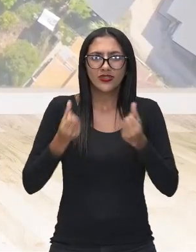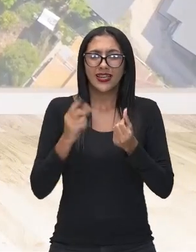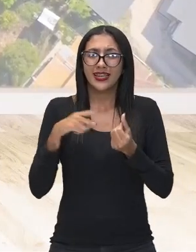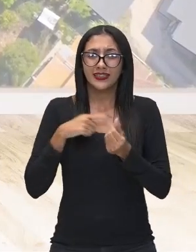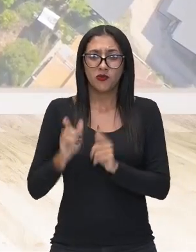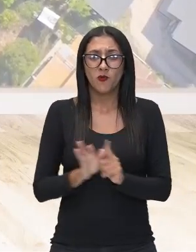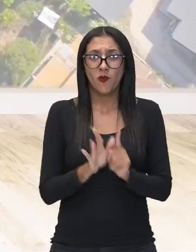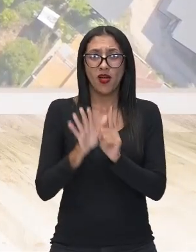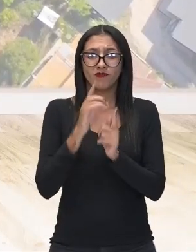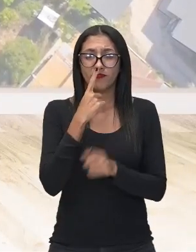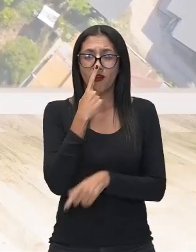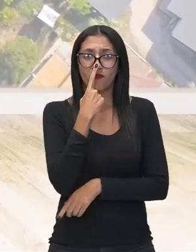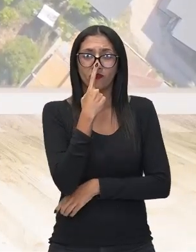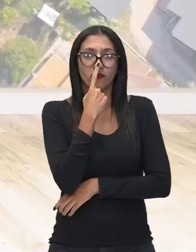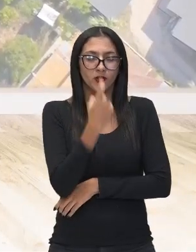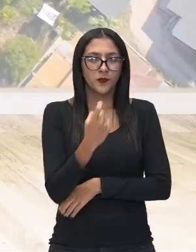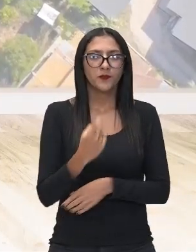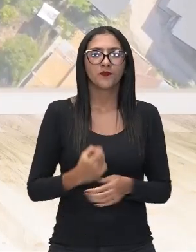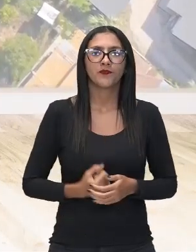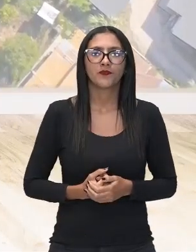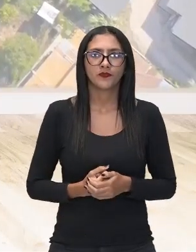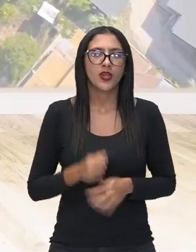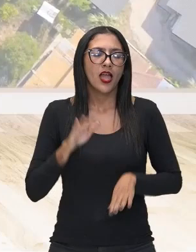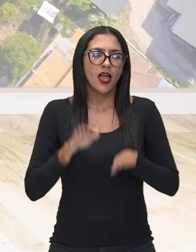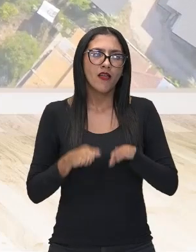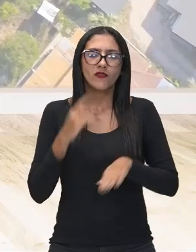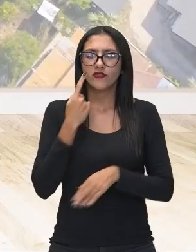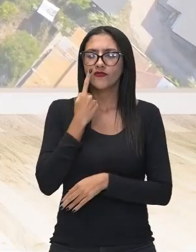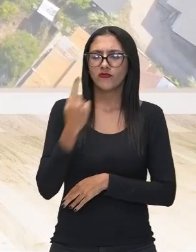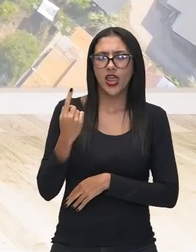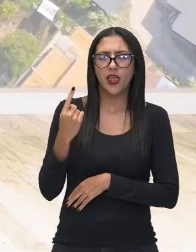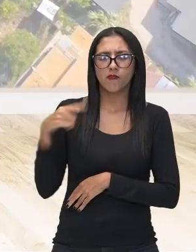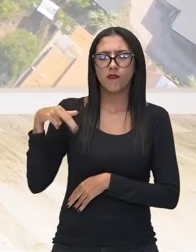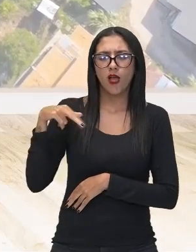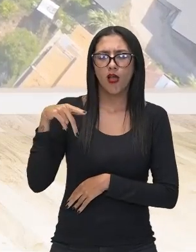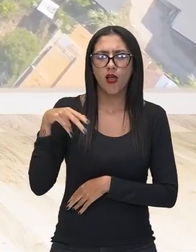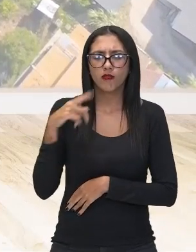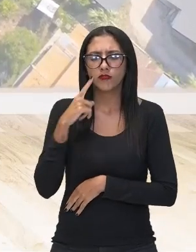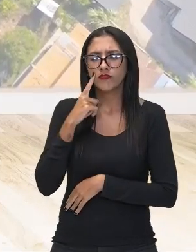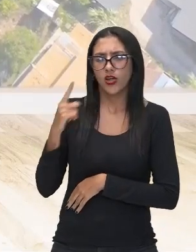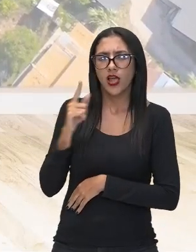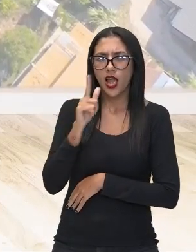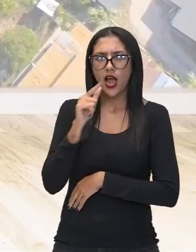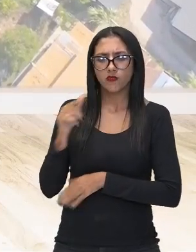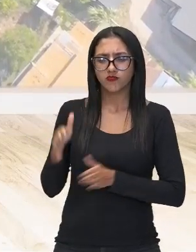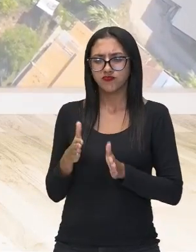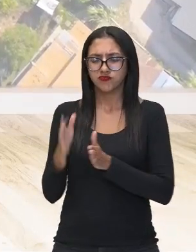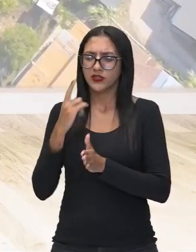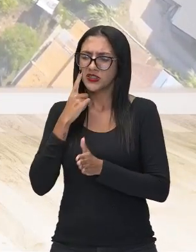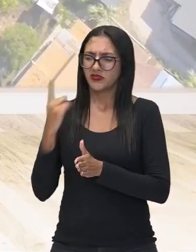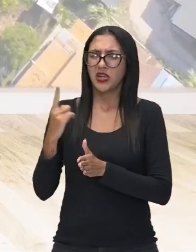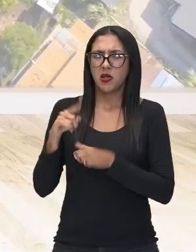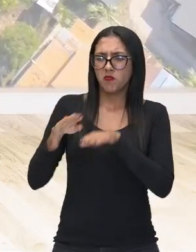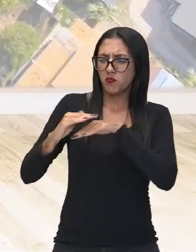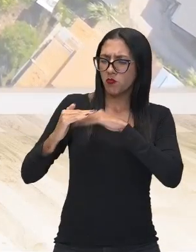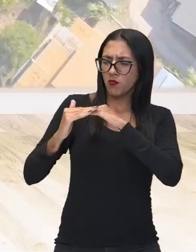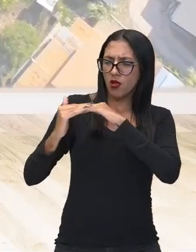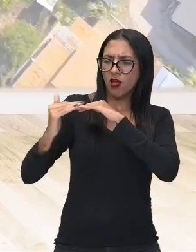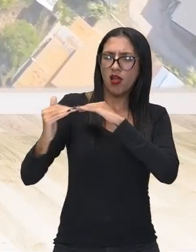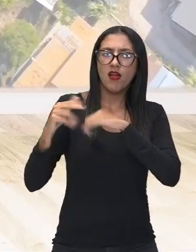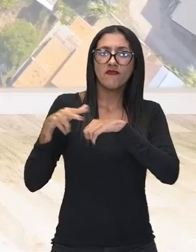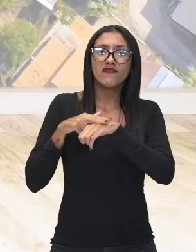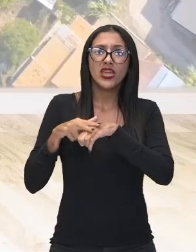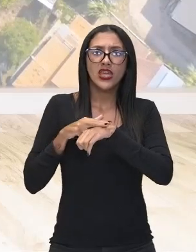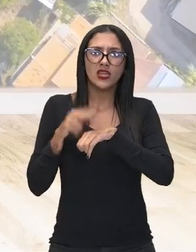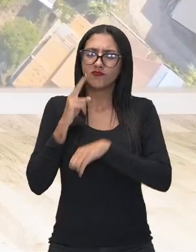É por isso que quando a gente passa pelas cidades que tem aqueles rios que tem como se fosse um lodo, aquela camada verde, a